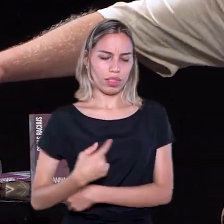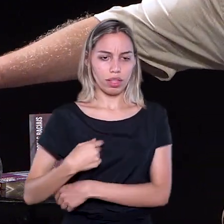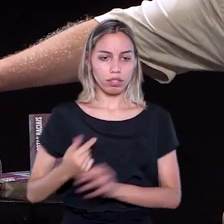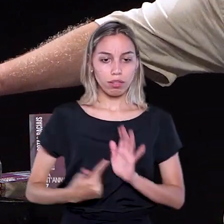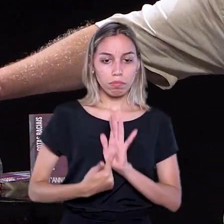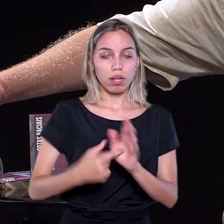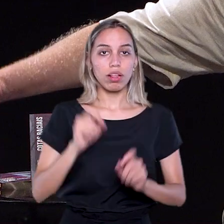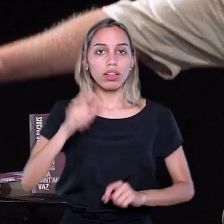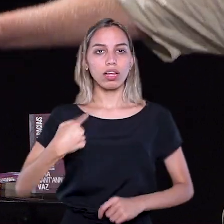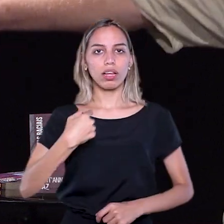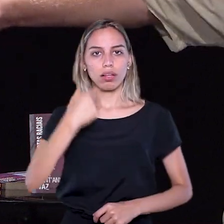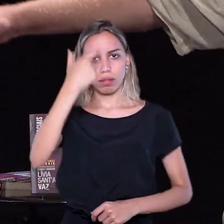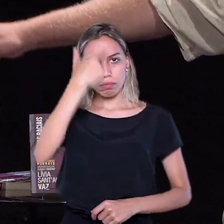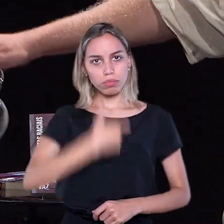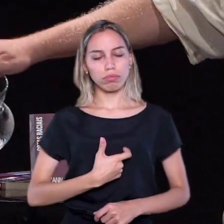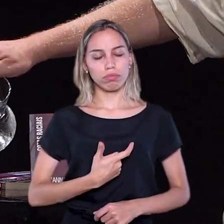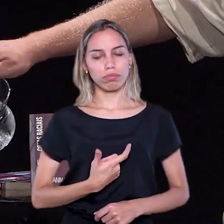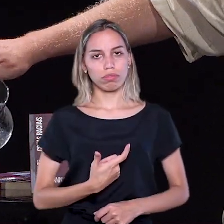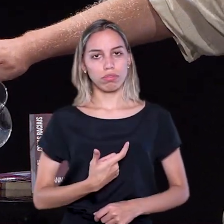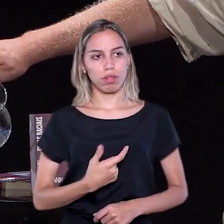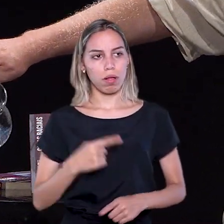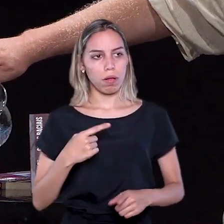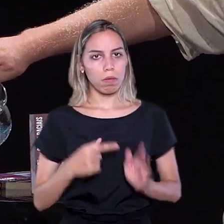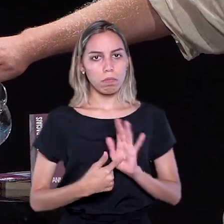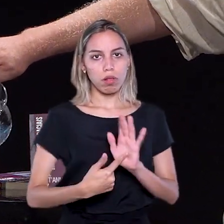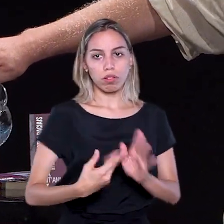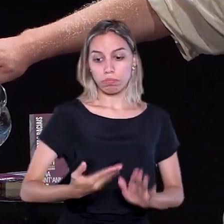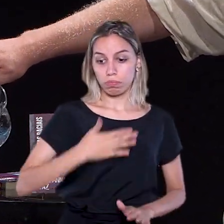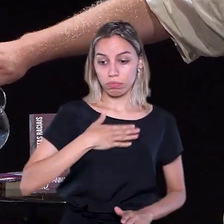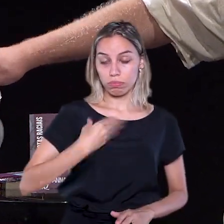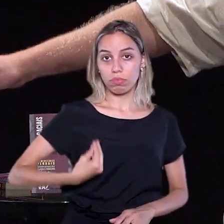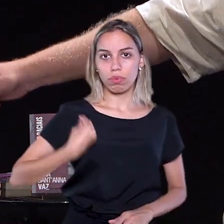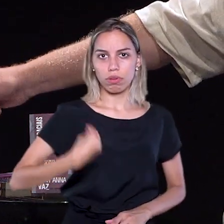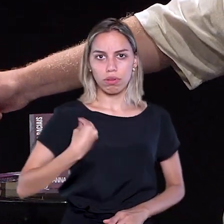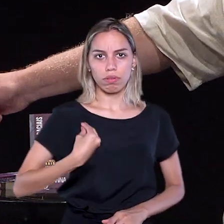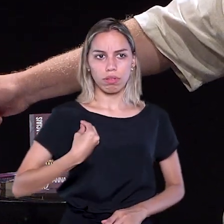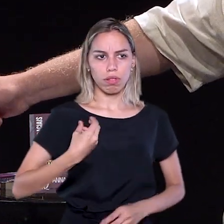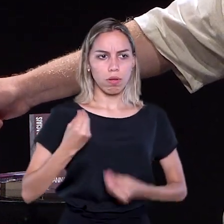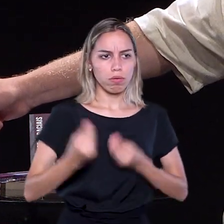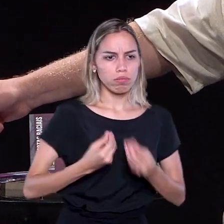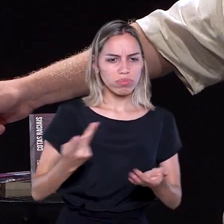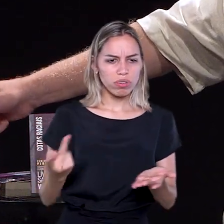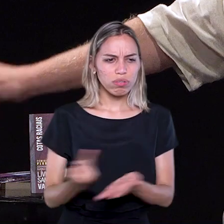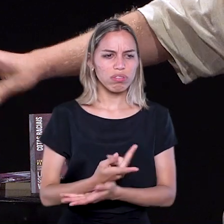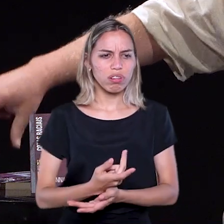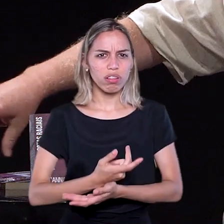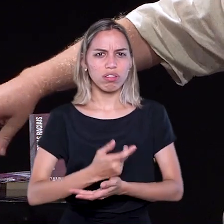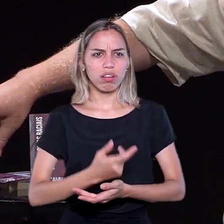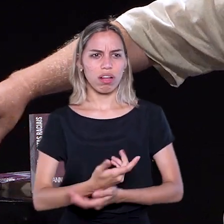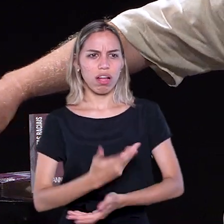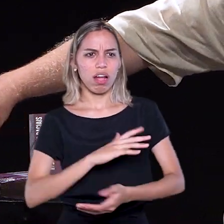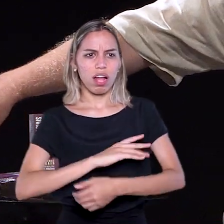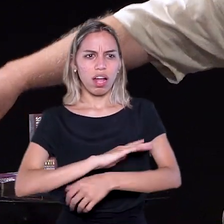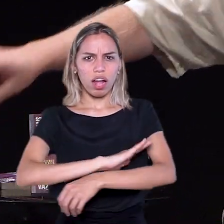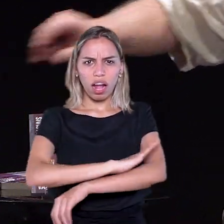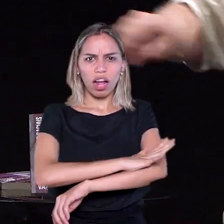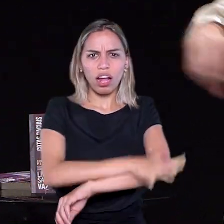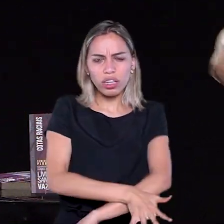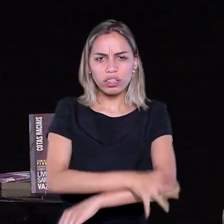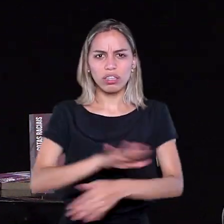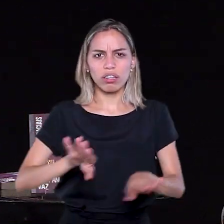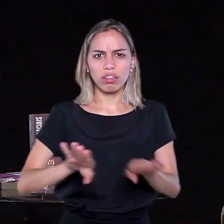vivências, as vivências atravessadas mesmo pelo racismo, pelo sexismo.